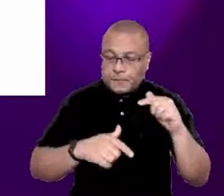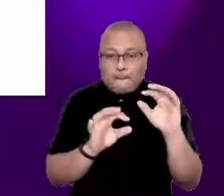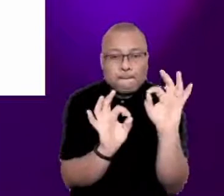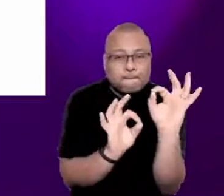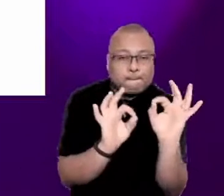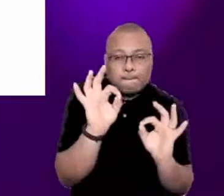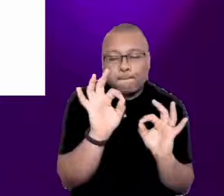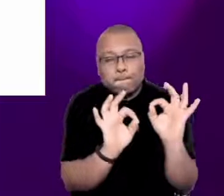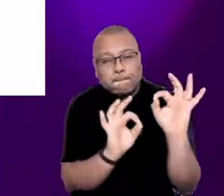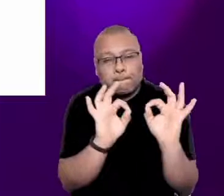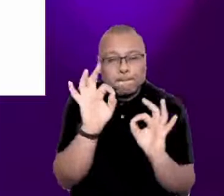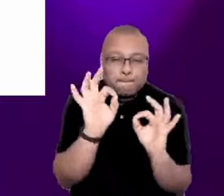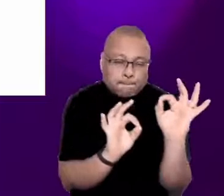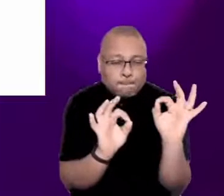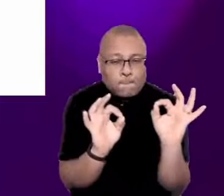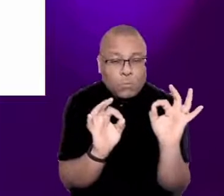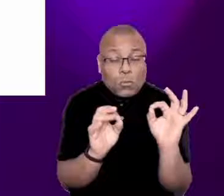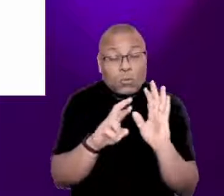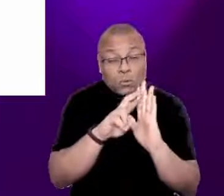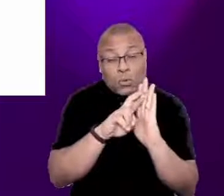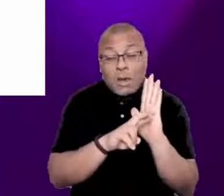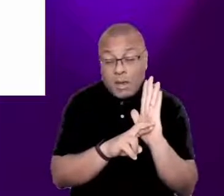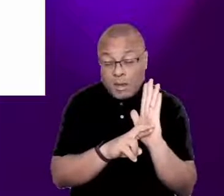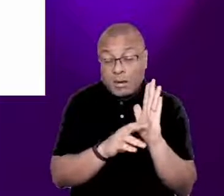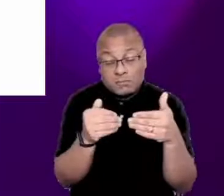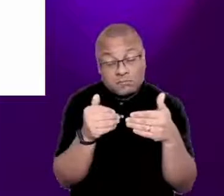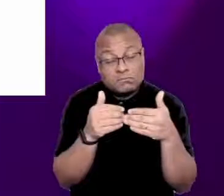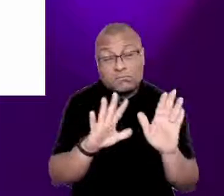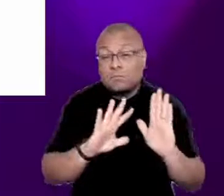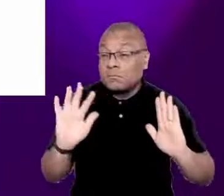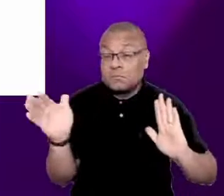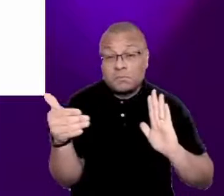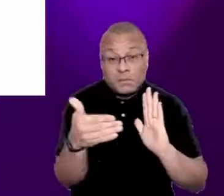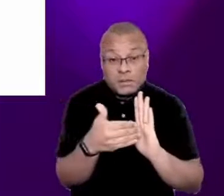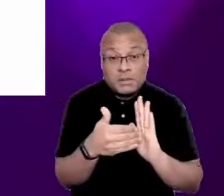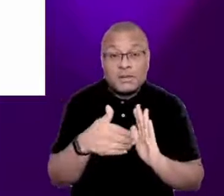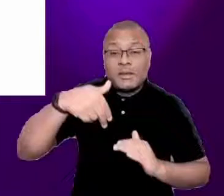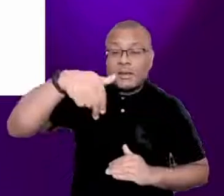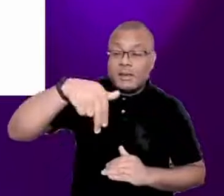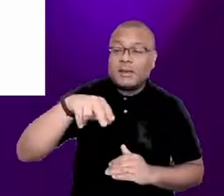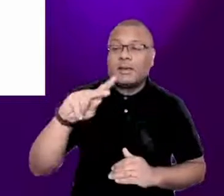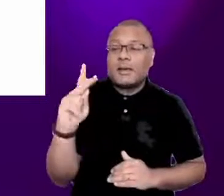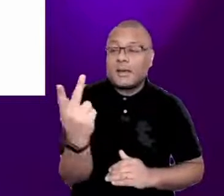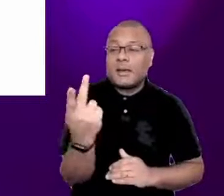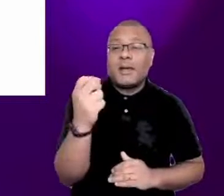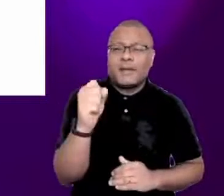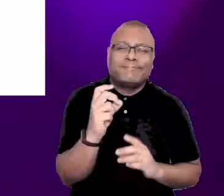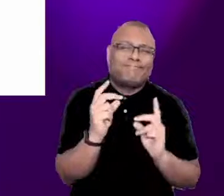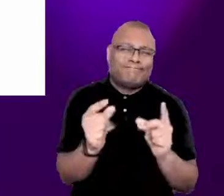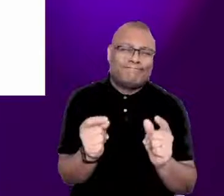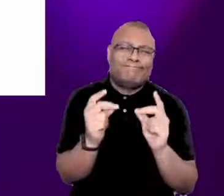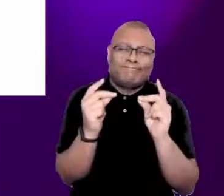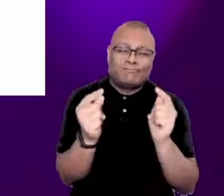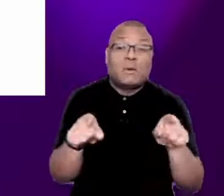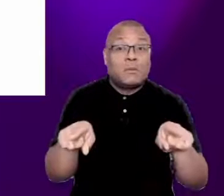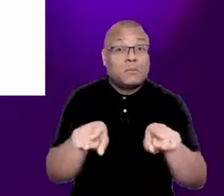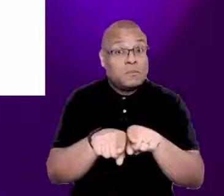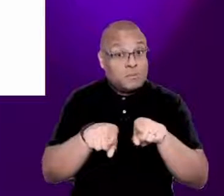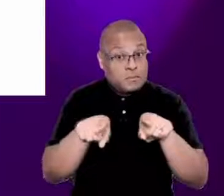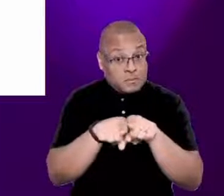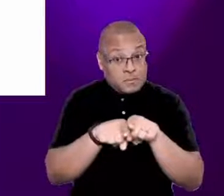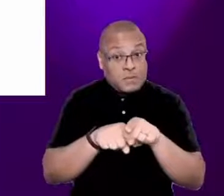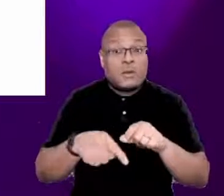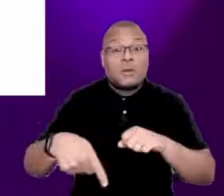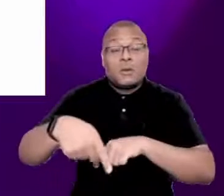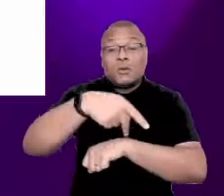desenhando isso como política pública, né? O NHS há muito mais tempo, mas também o sistema de saúde